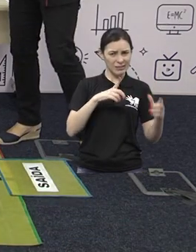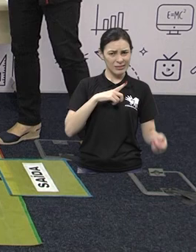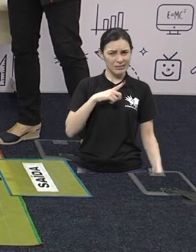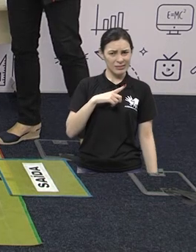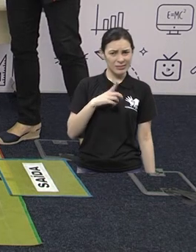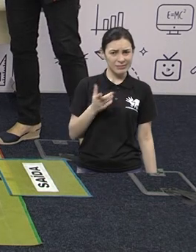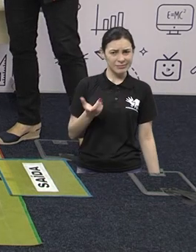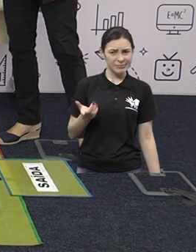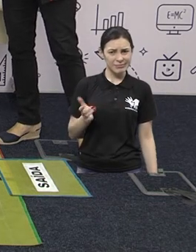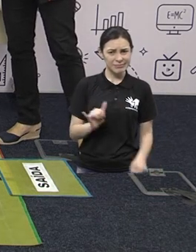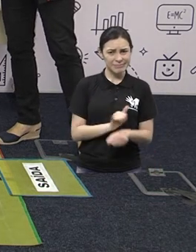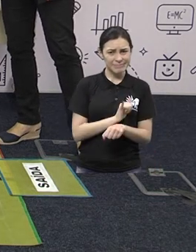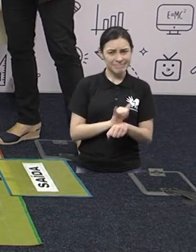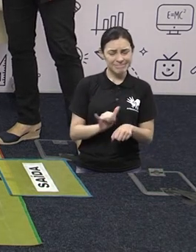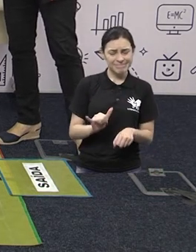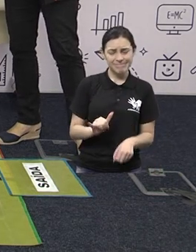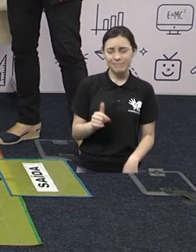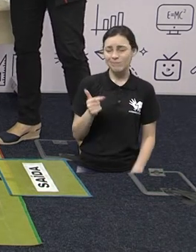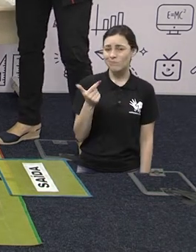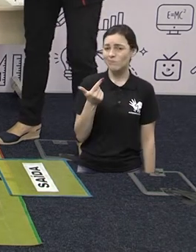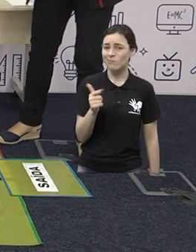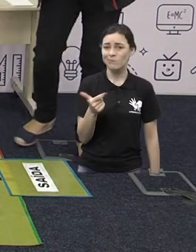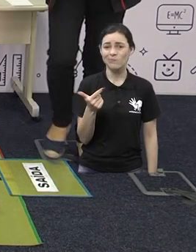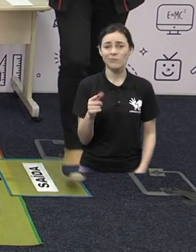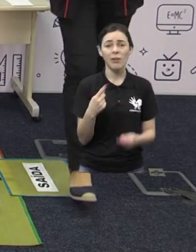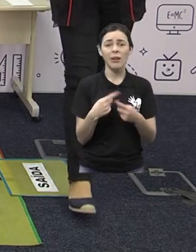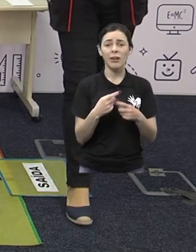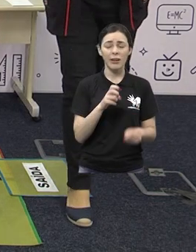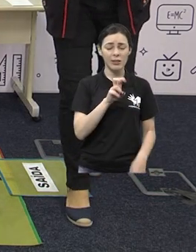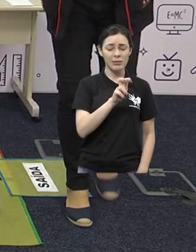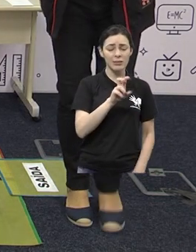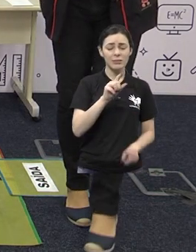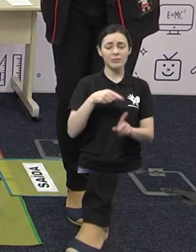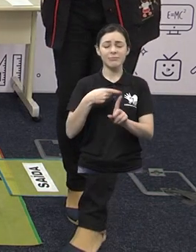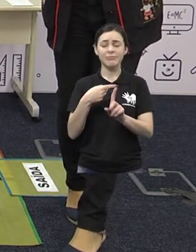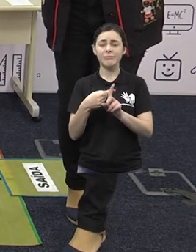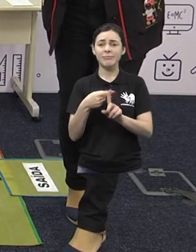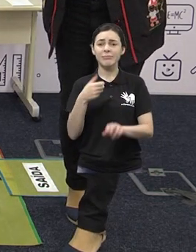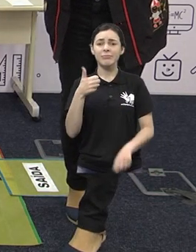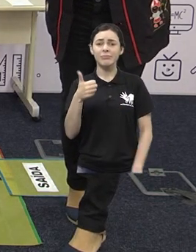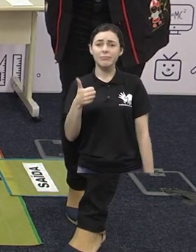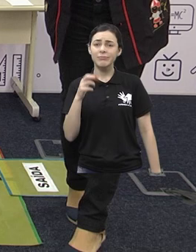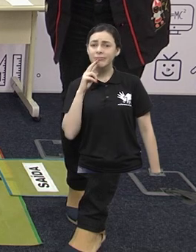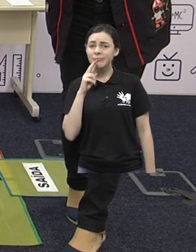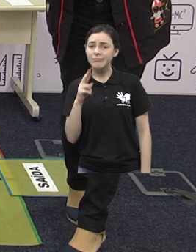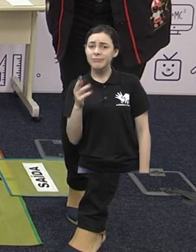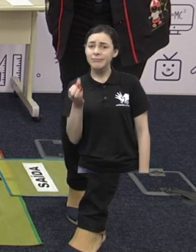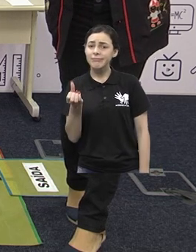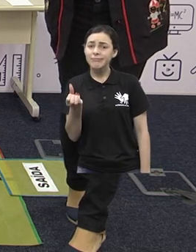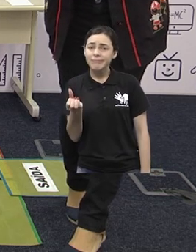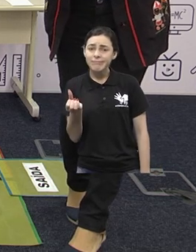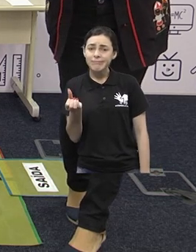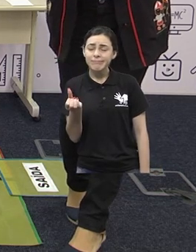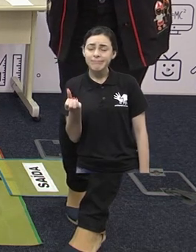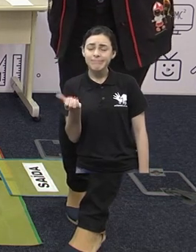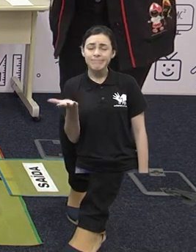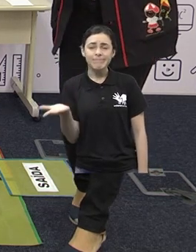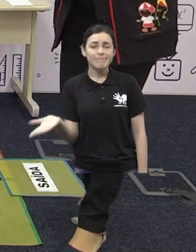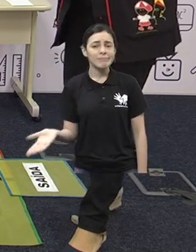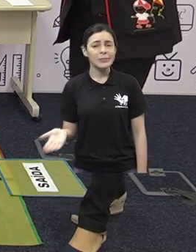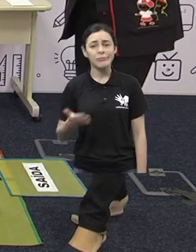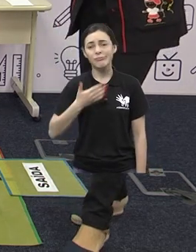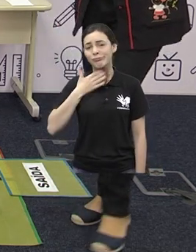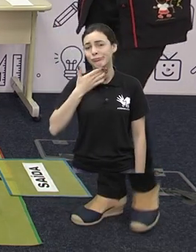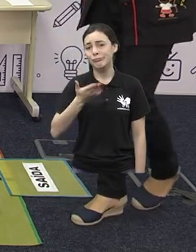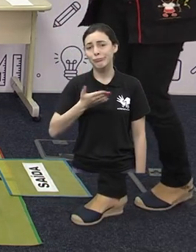no nosso quadro? Não temos, porque 5 mais 1 é igual a 6. É. Então,